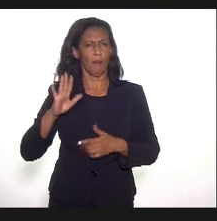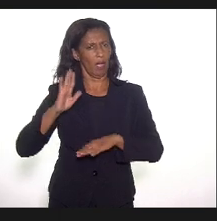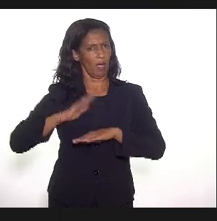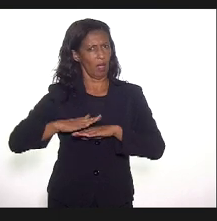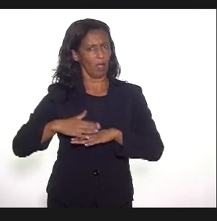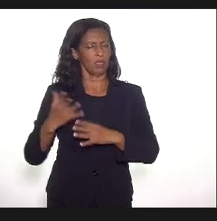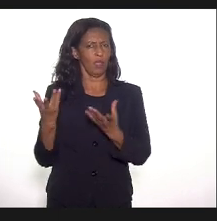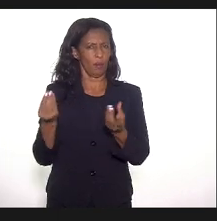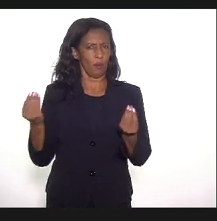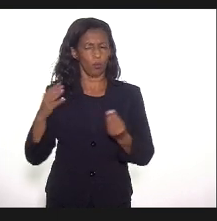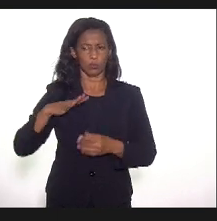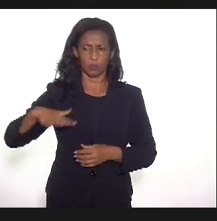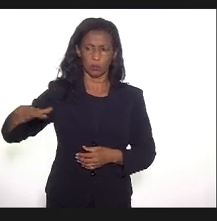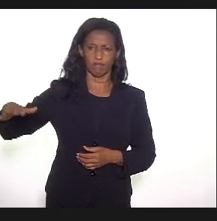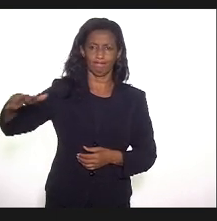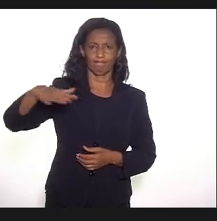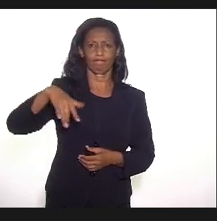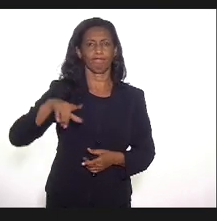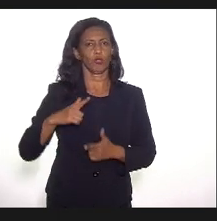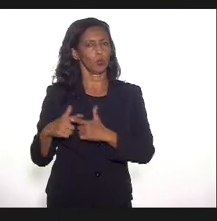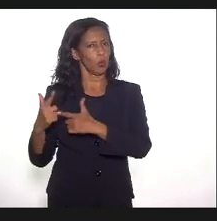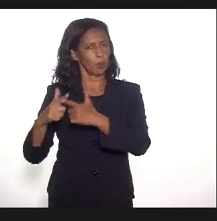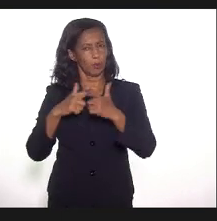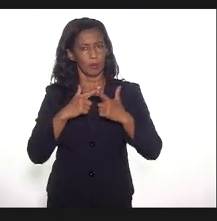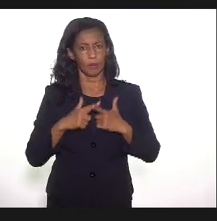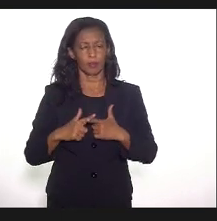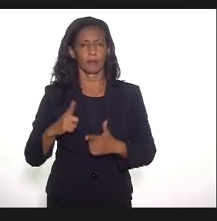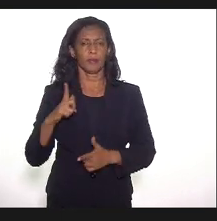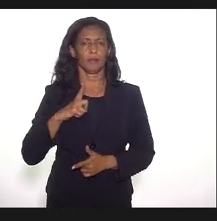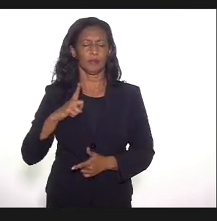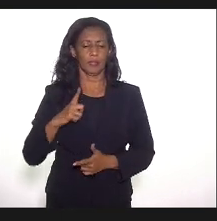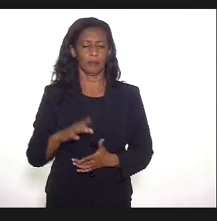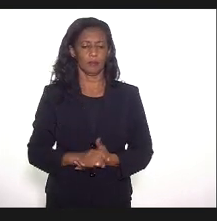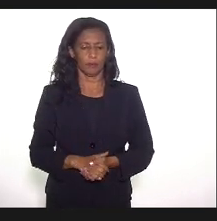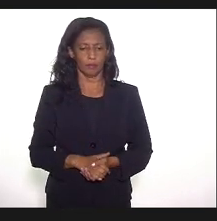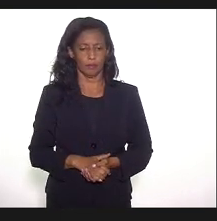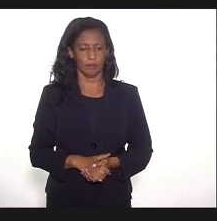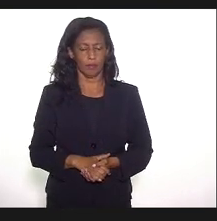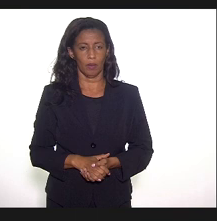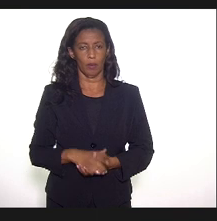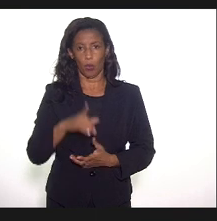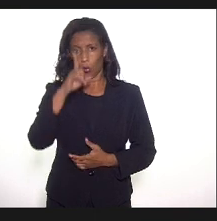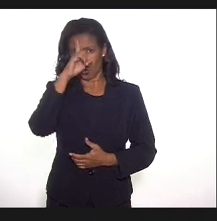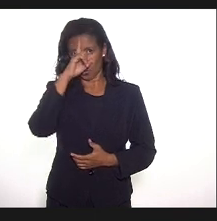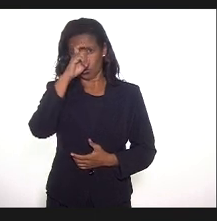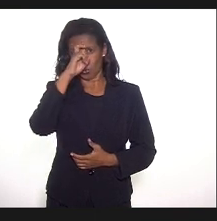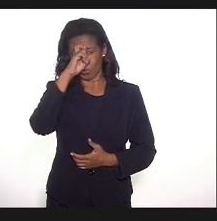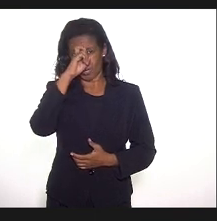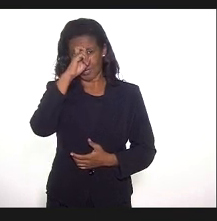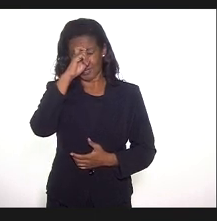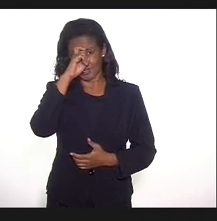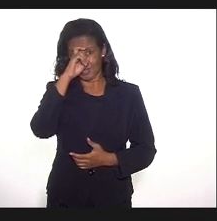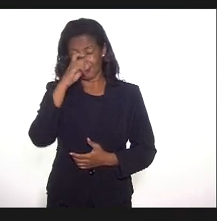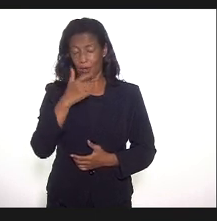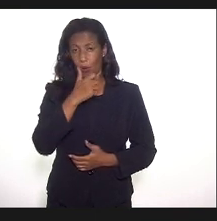muitos casos e ainda temos também uma rede hospitalar quase que no